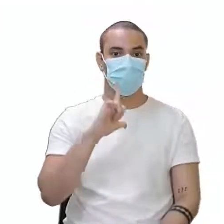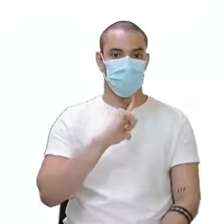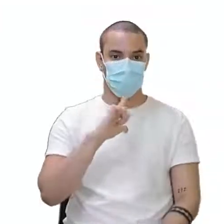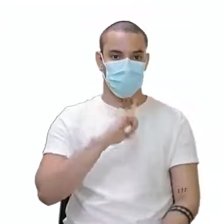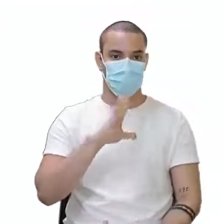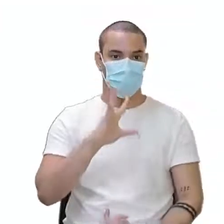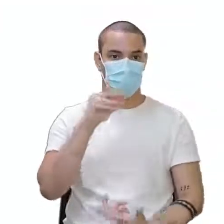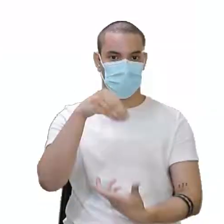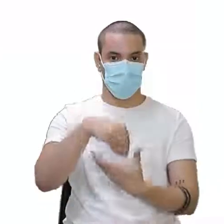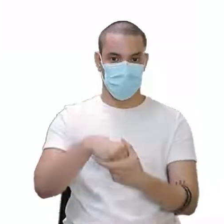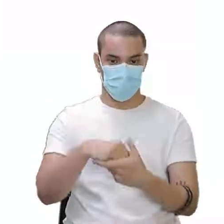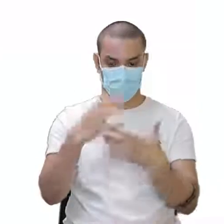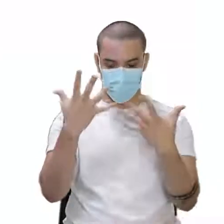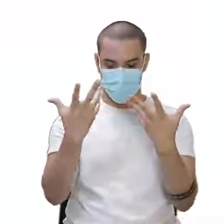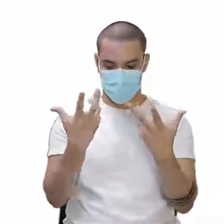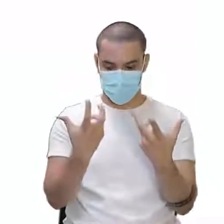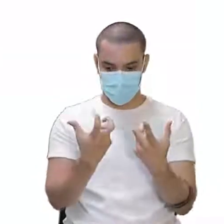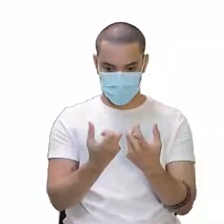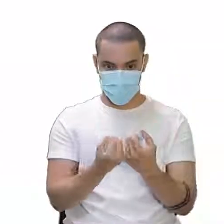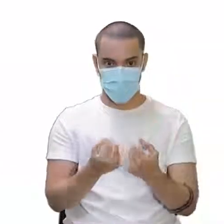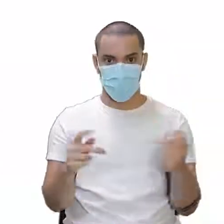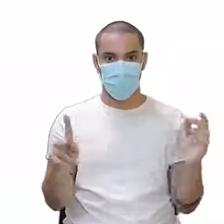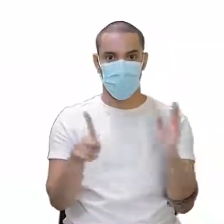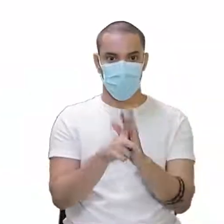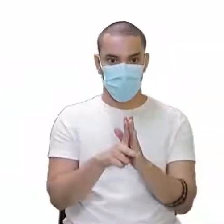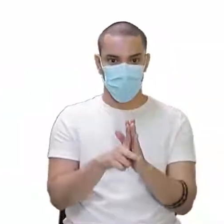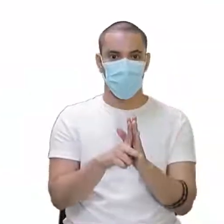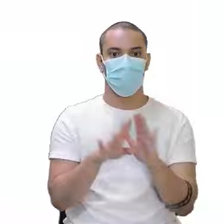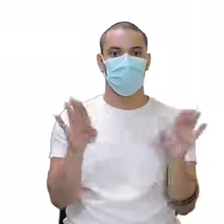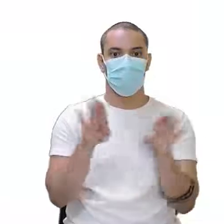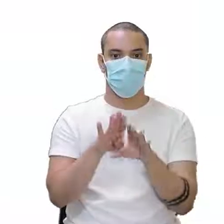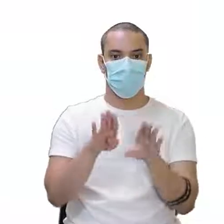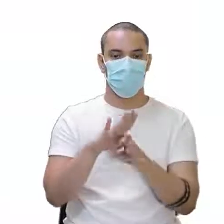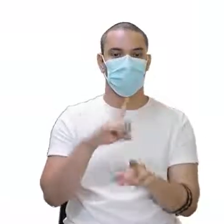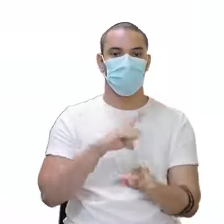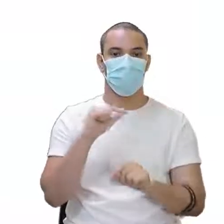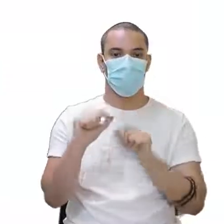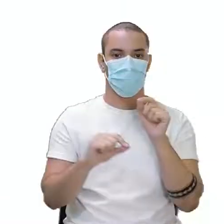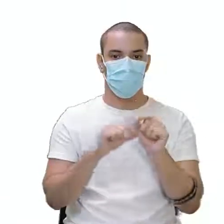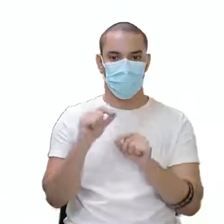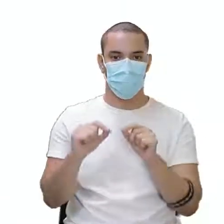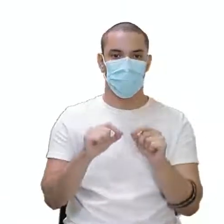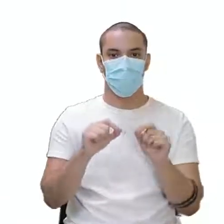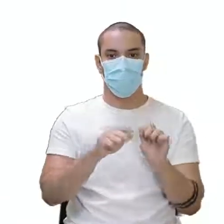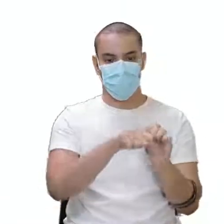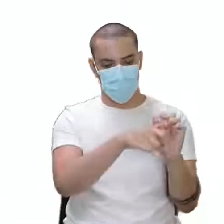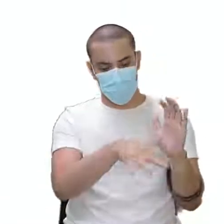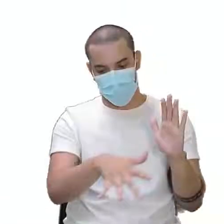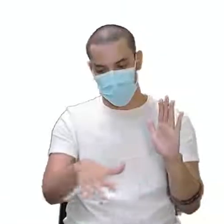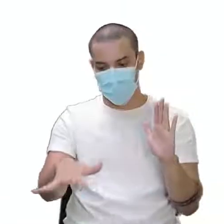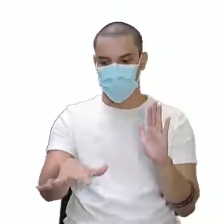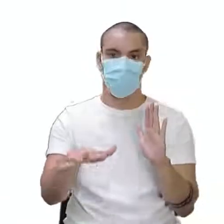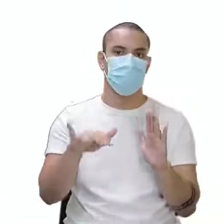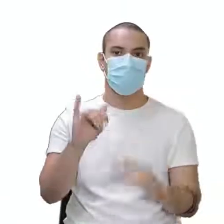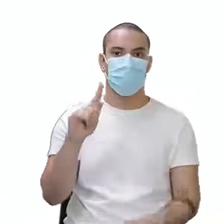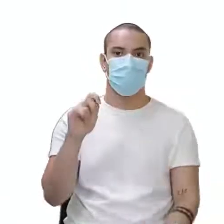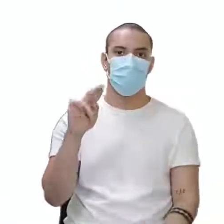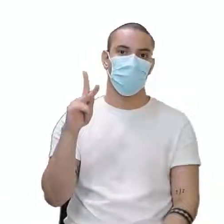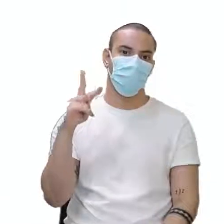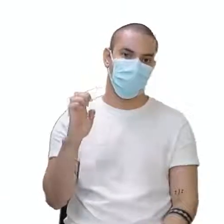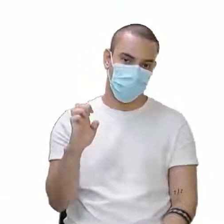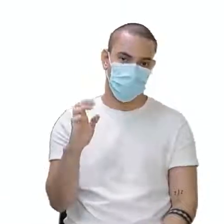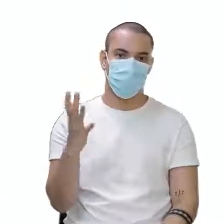no continente a infiltração, formando o lençol freático. Você vai ter a formação dos córregos, né, garapés